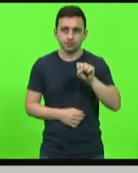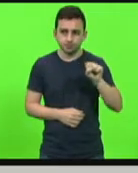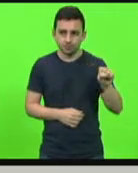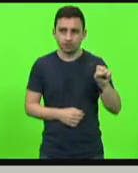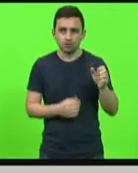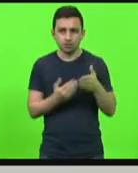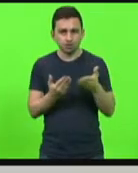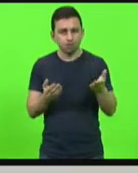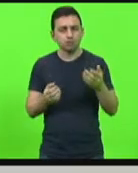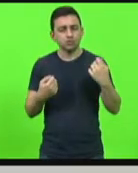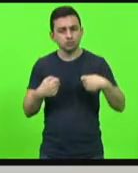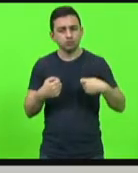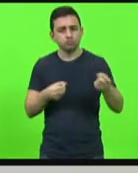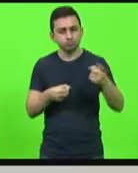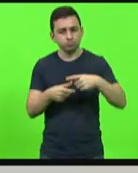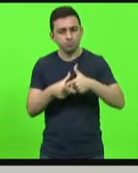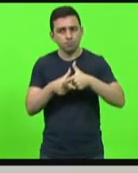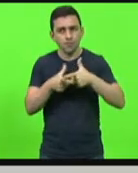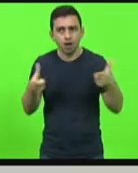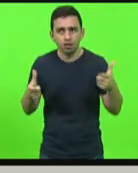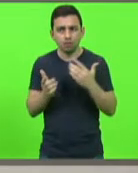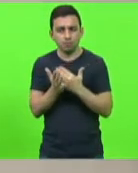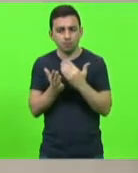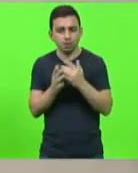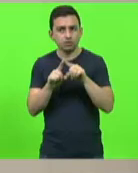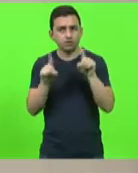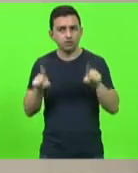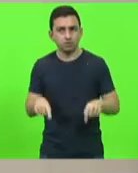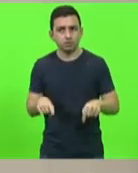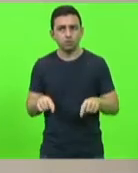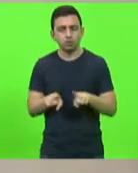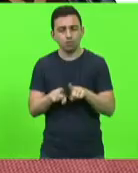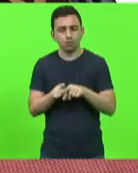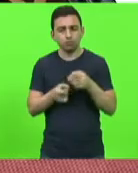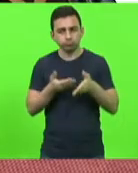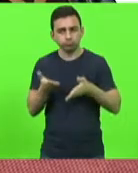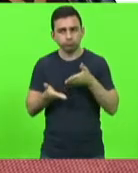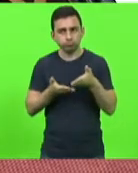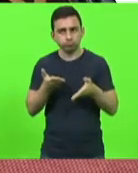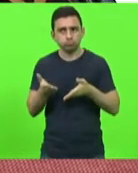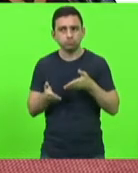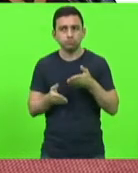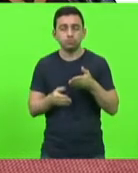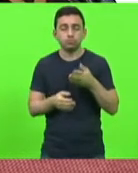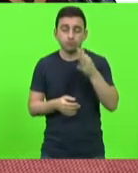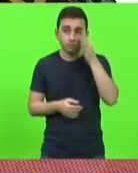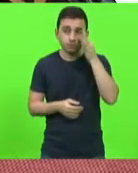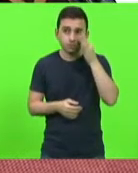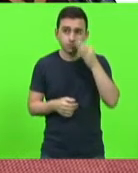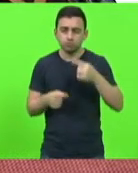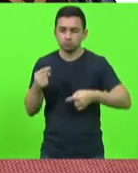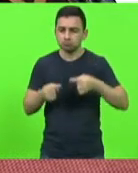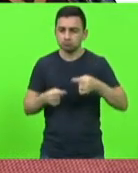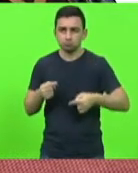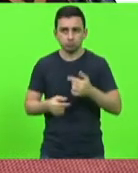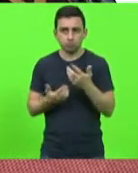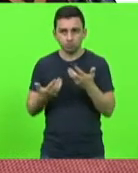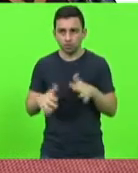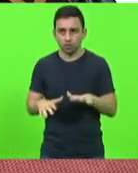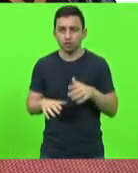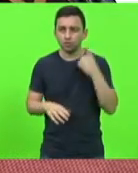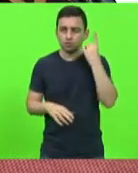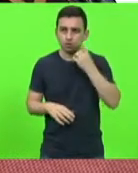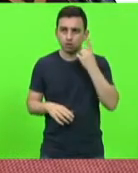e retome com os atendimentos presenciais. Em discussão. Não havendo quem queira discutir, em votação. Deputados que aprovam, permaneçam